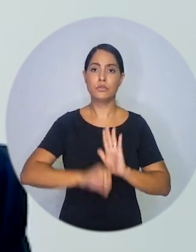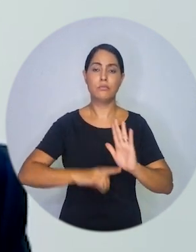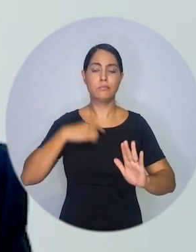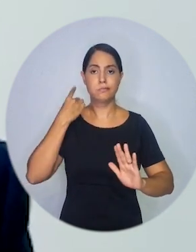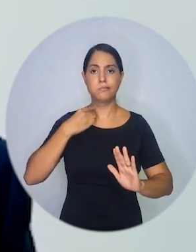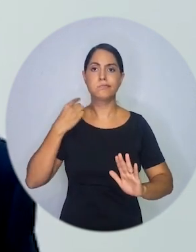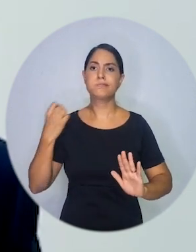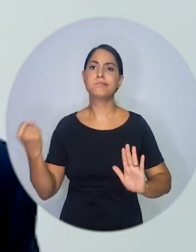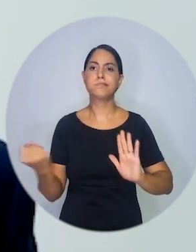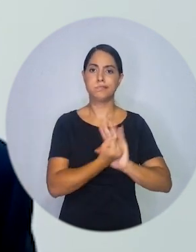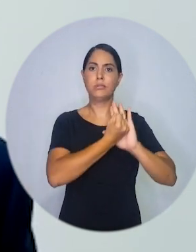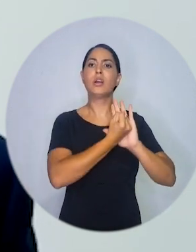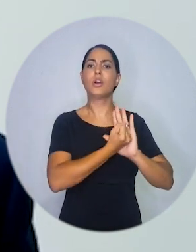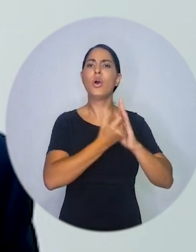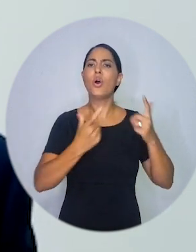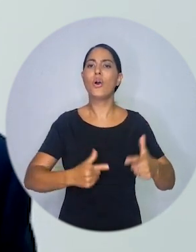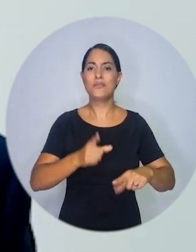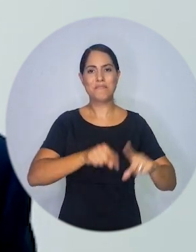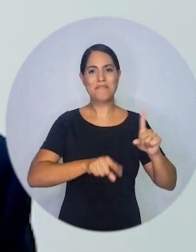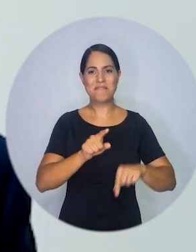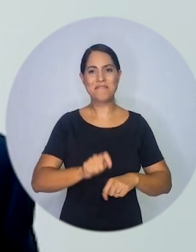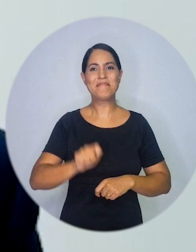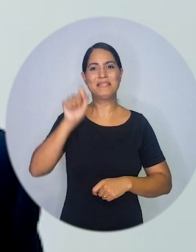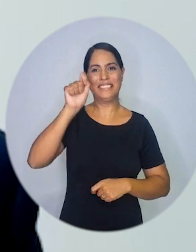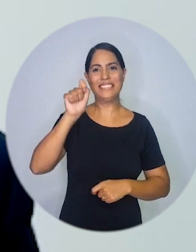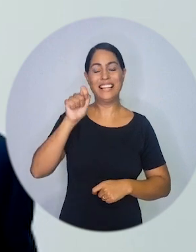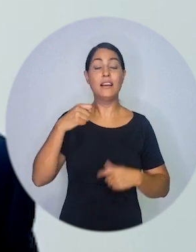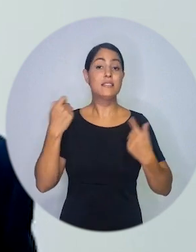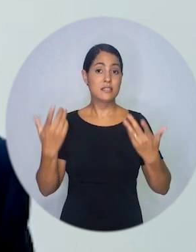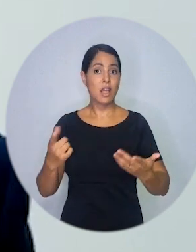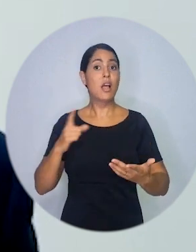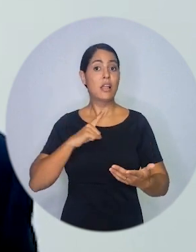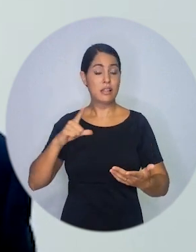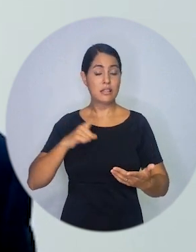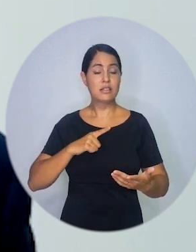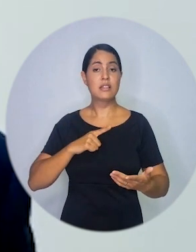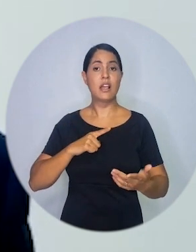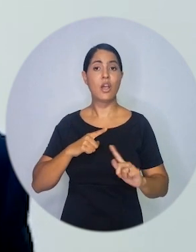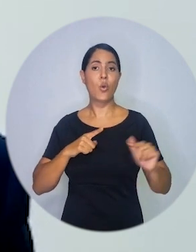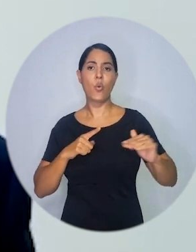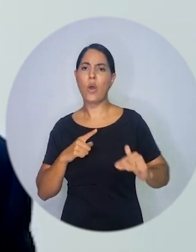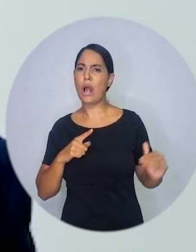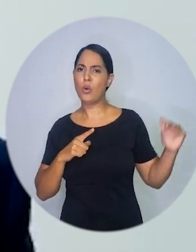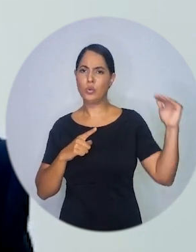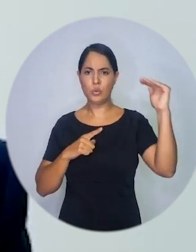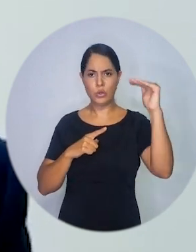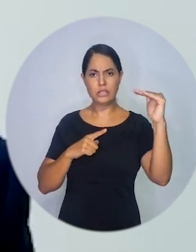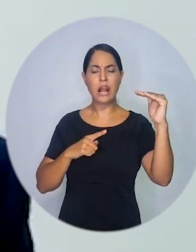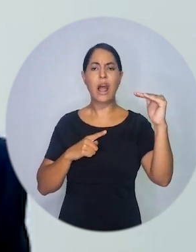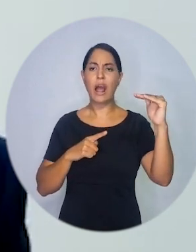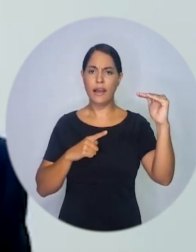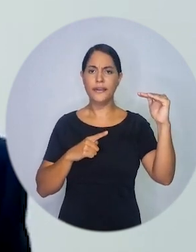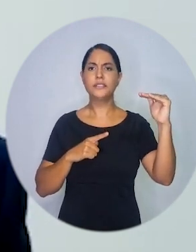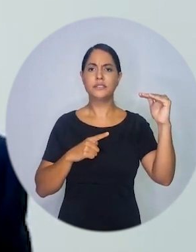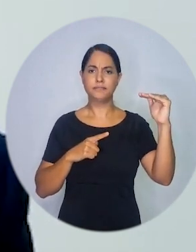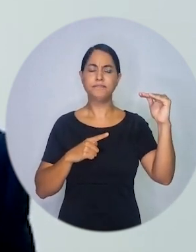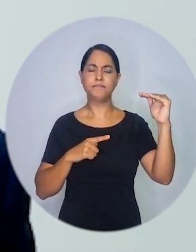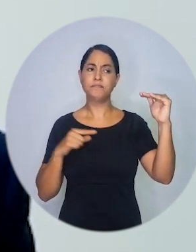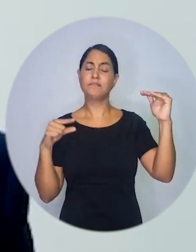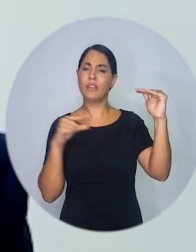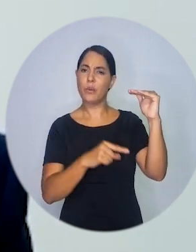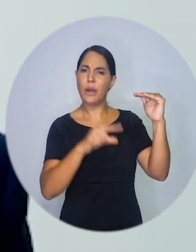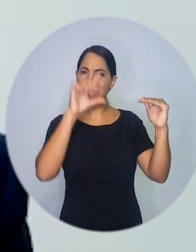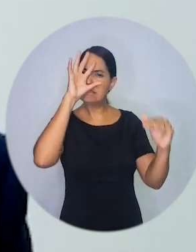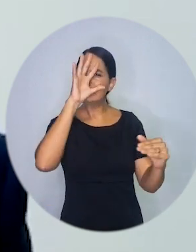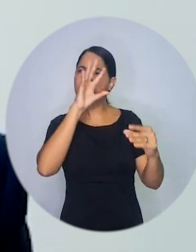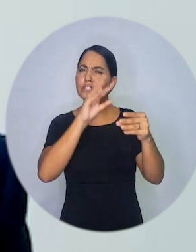ela representa um marco e traz para as autoridades que estão no sistema de justiça